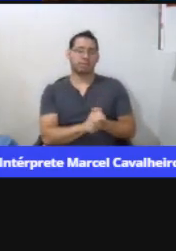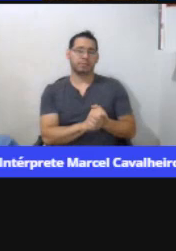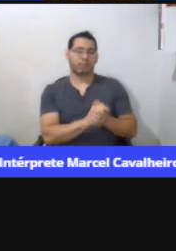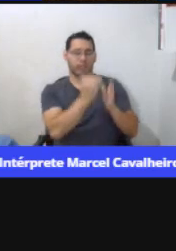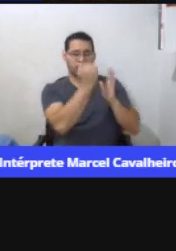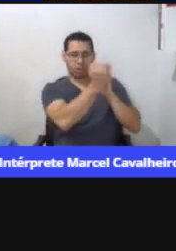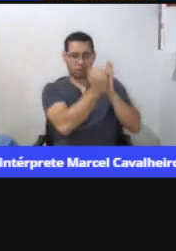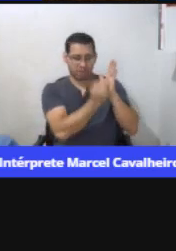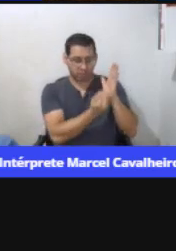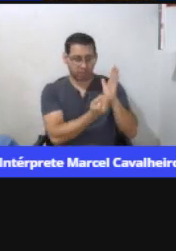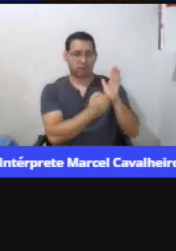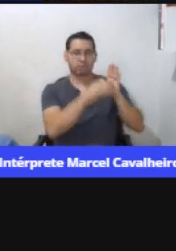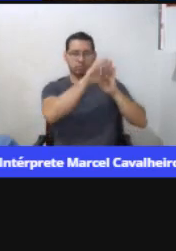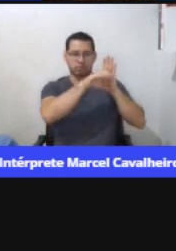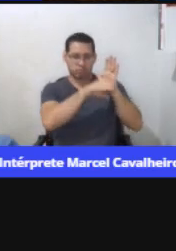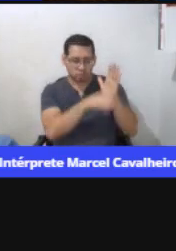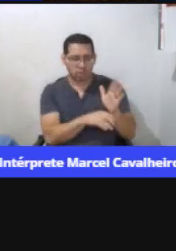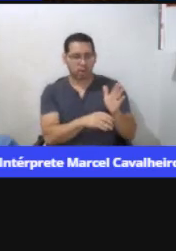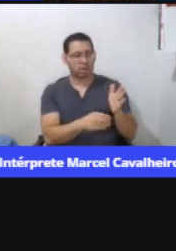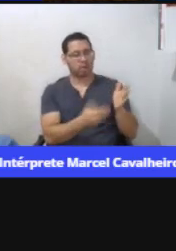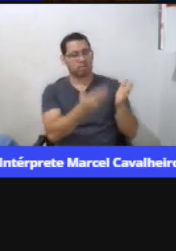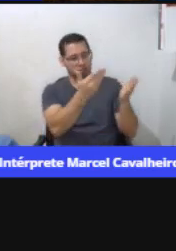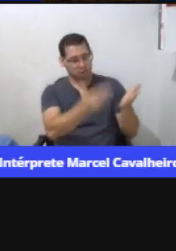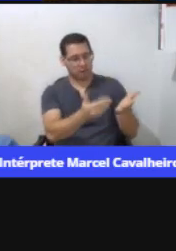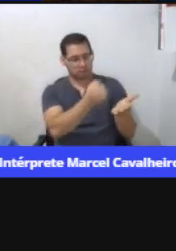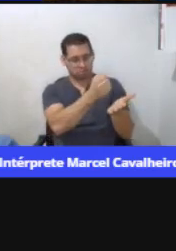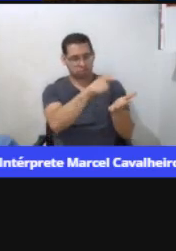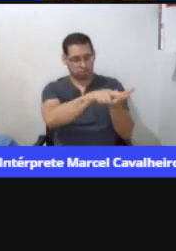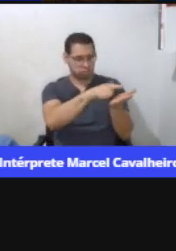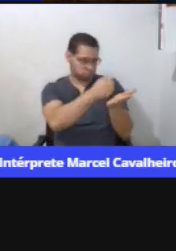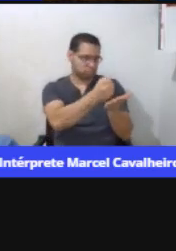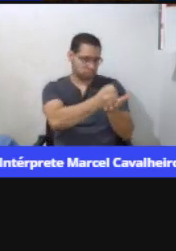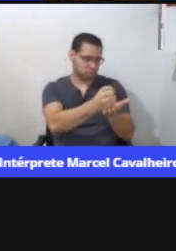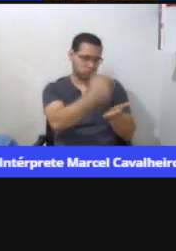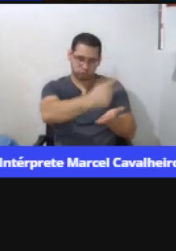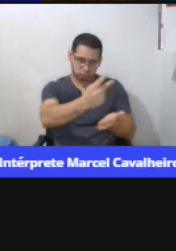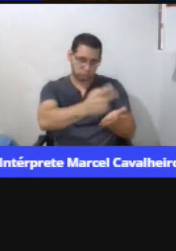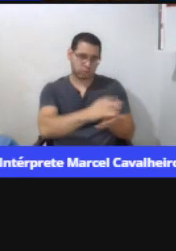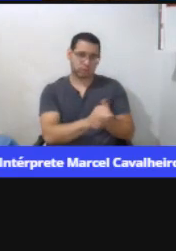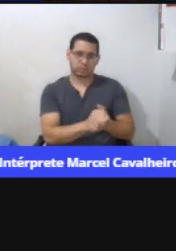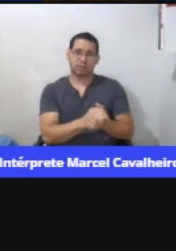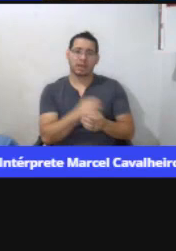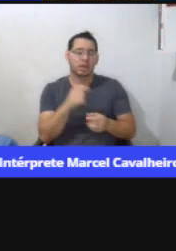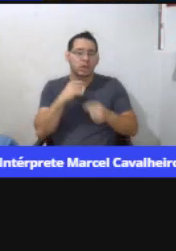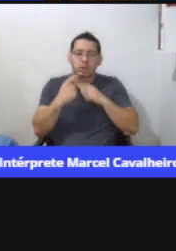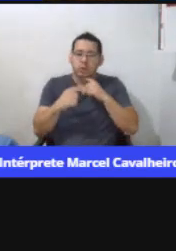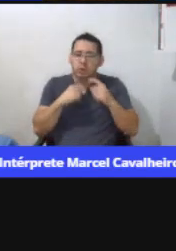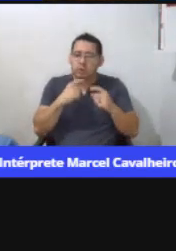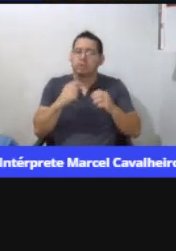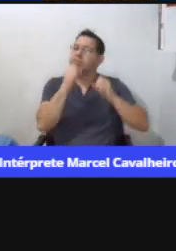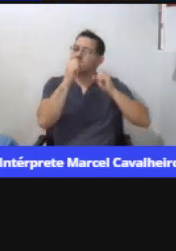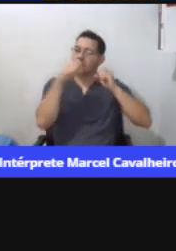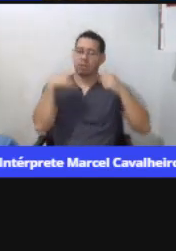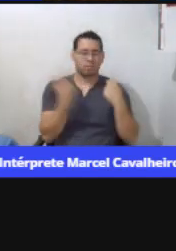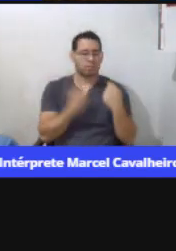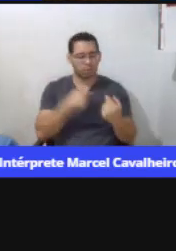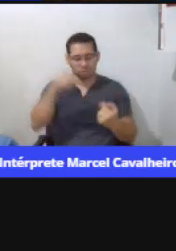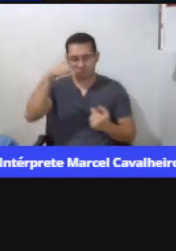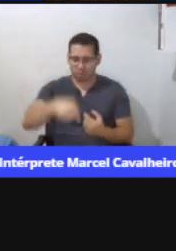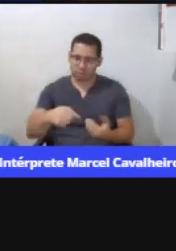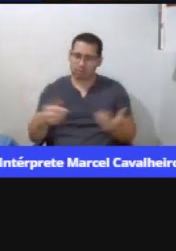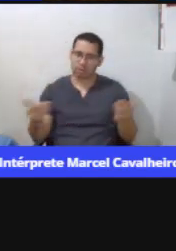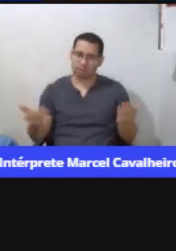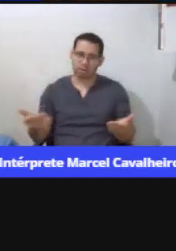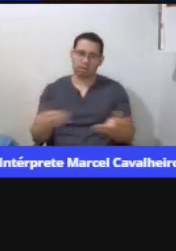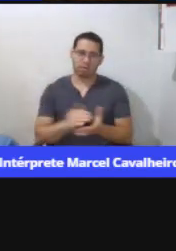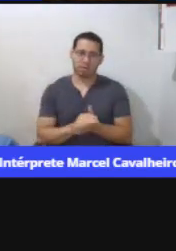referencial circunstancial também. Mas qualquer dúvida que vocês tiverem, nós estaremos, a equipe toda, né? Agora nós estamos com